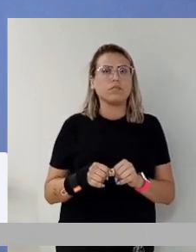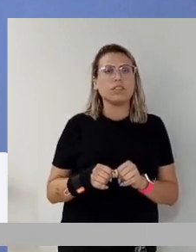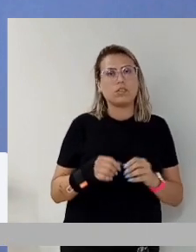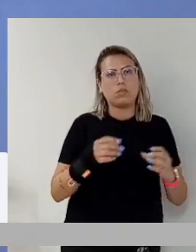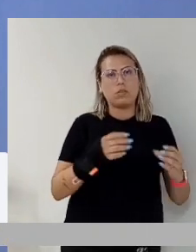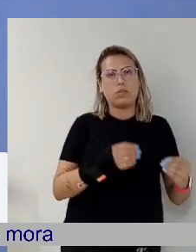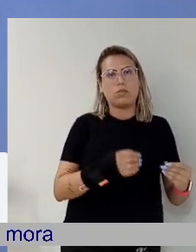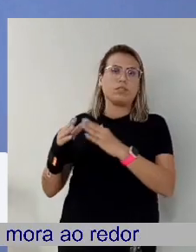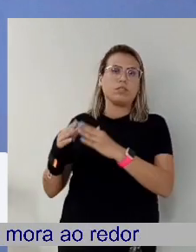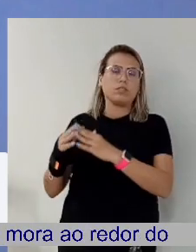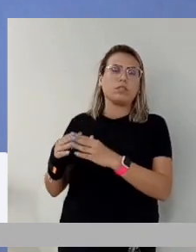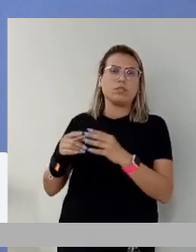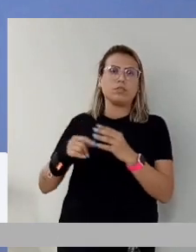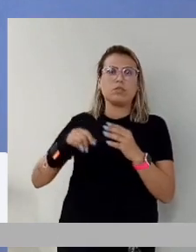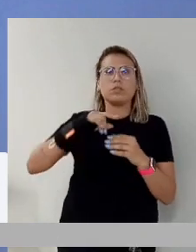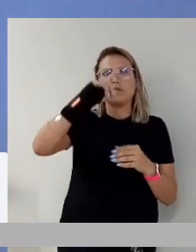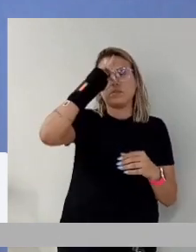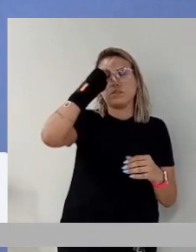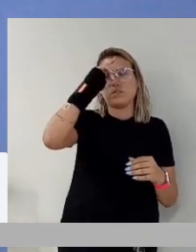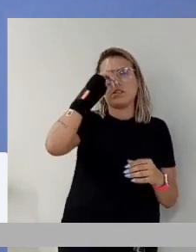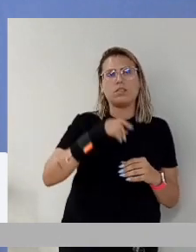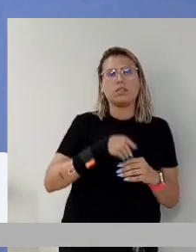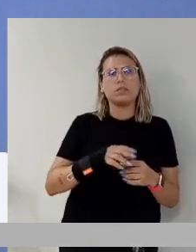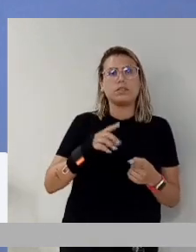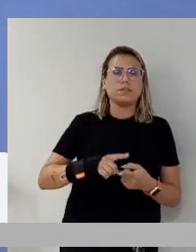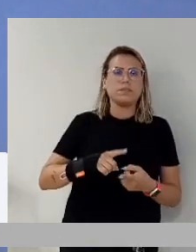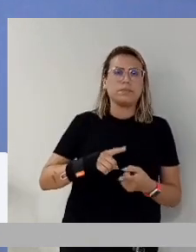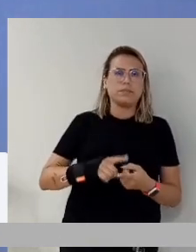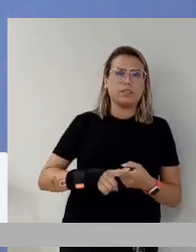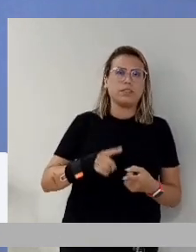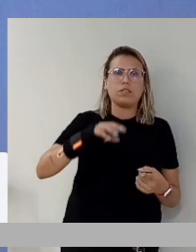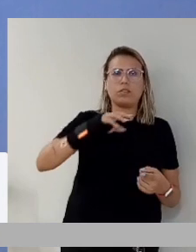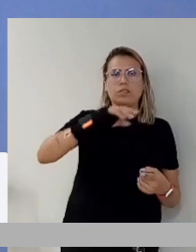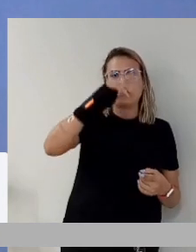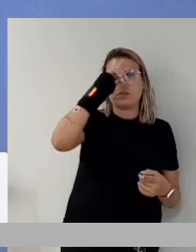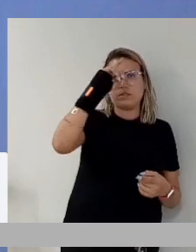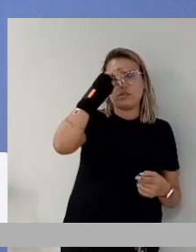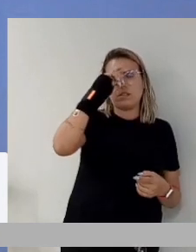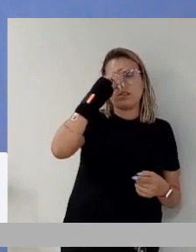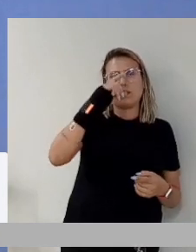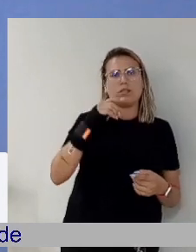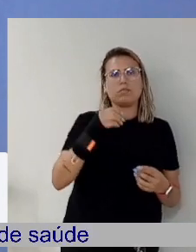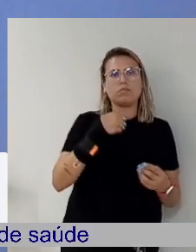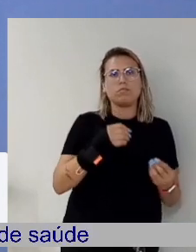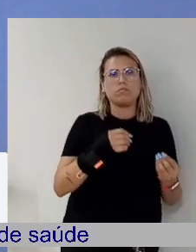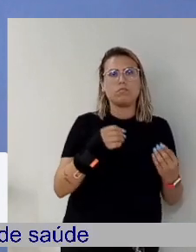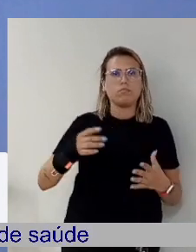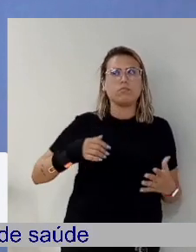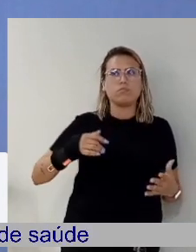moram ao redor do hospital e principalmente ao hospital né Por se tratar de